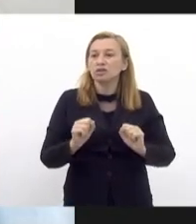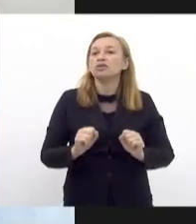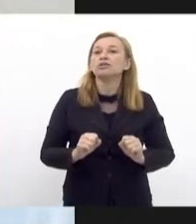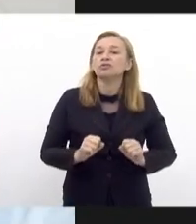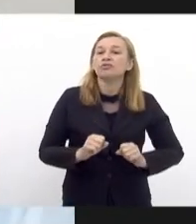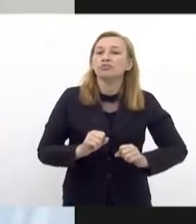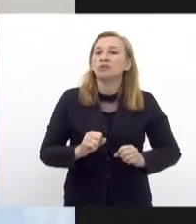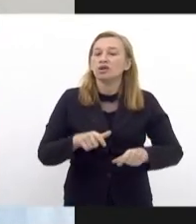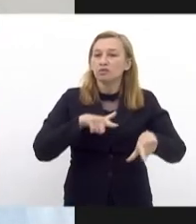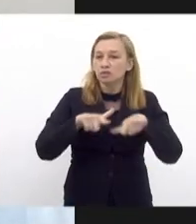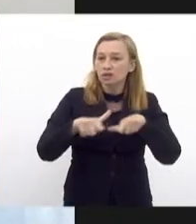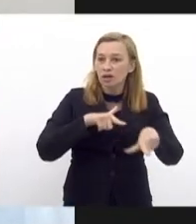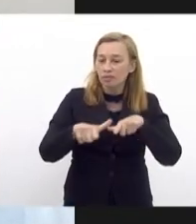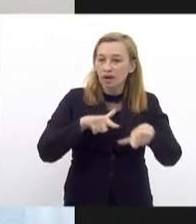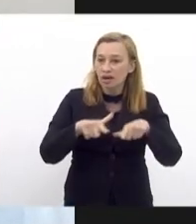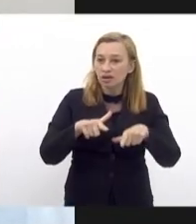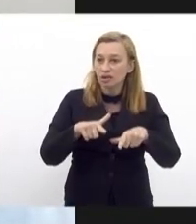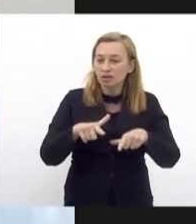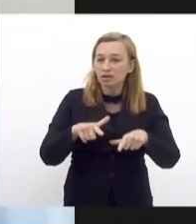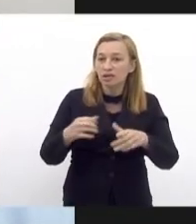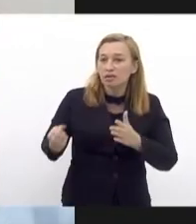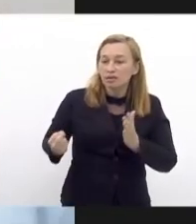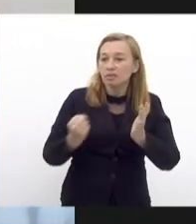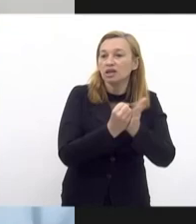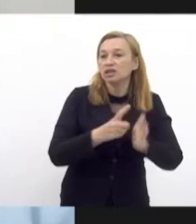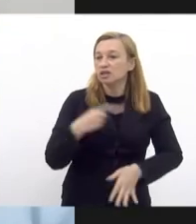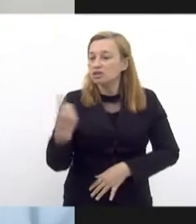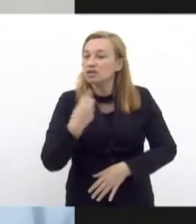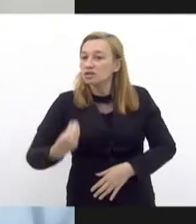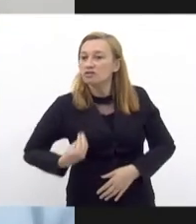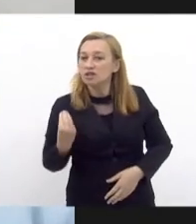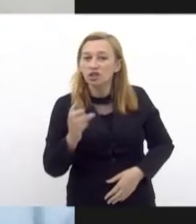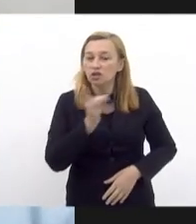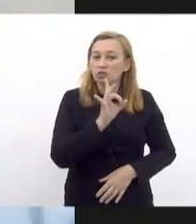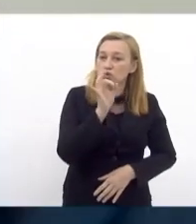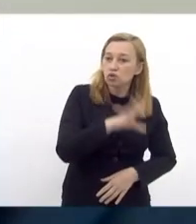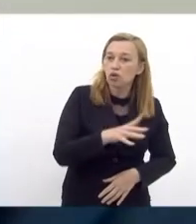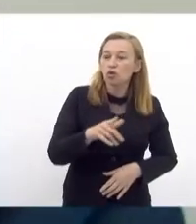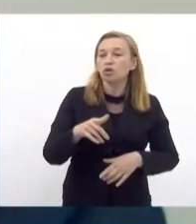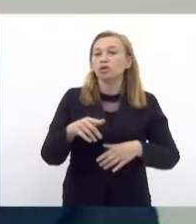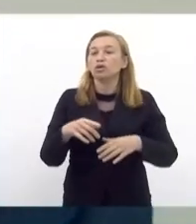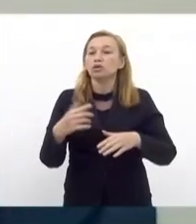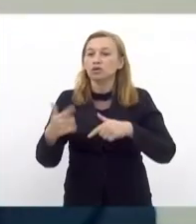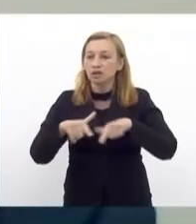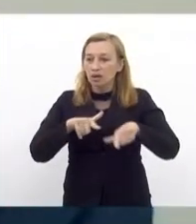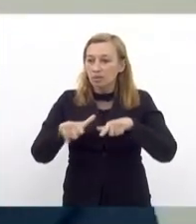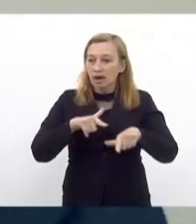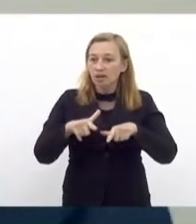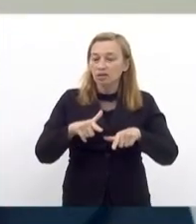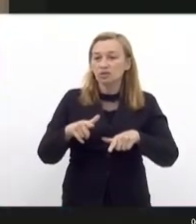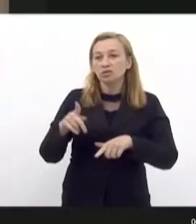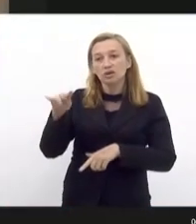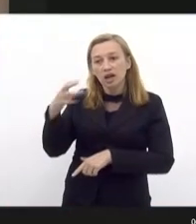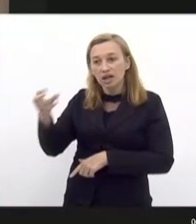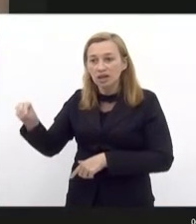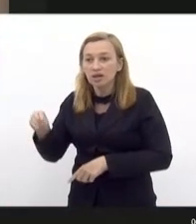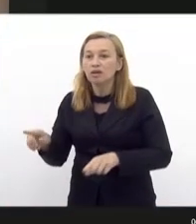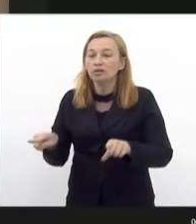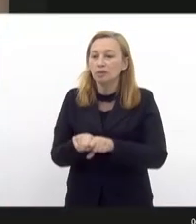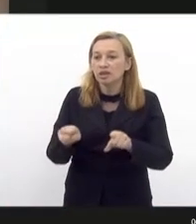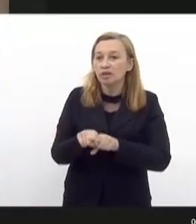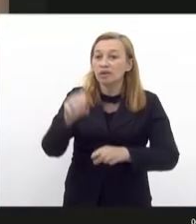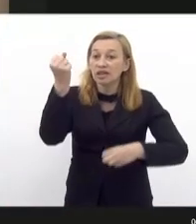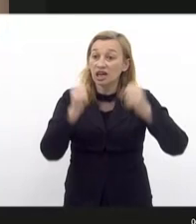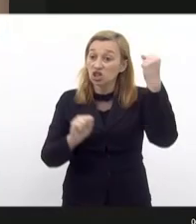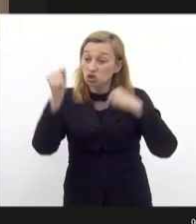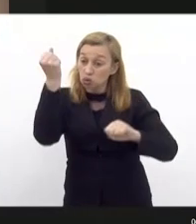isso é muito impactante na nossa vida, e não é só no emprego no Galeão, é nos custos das indústrias que aqui se